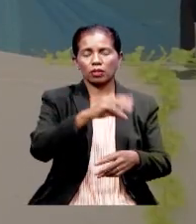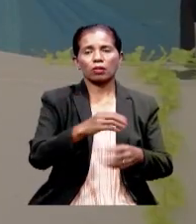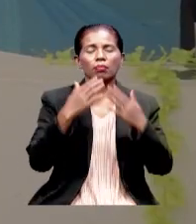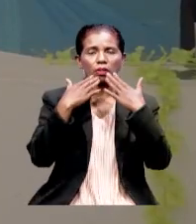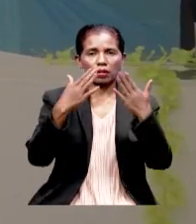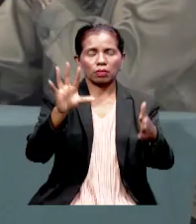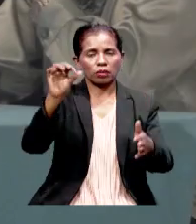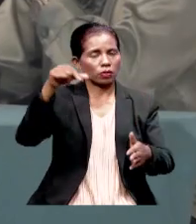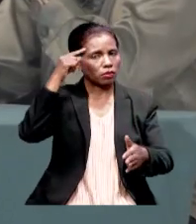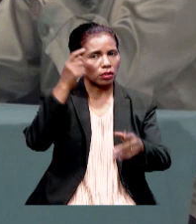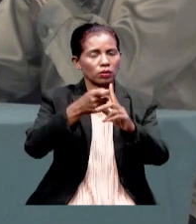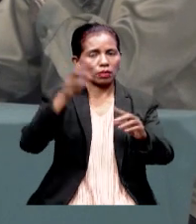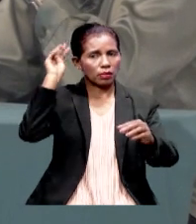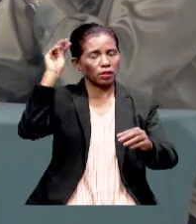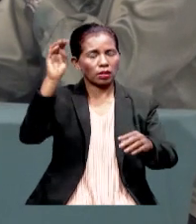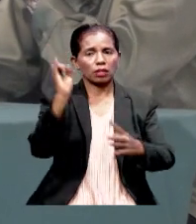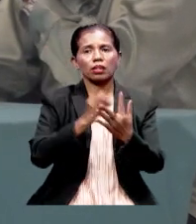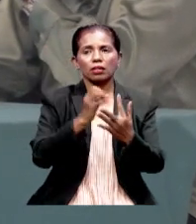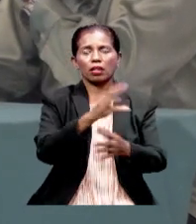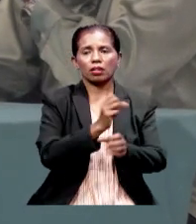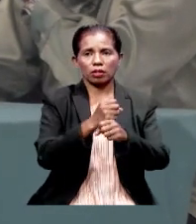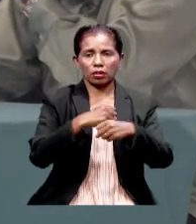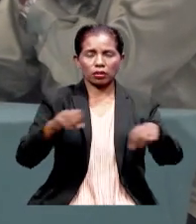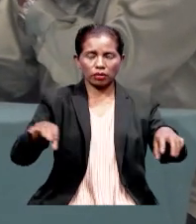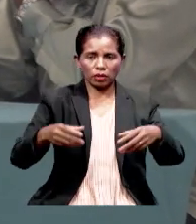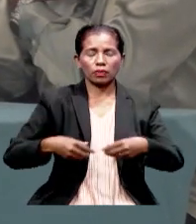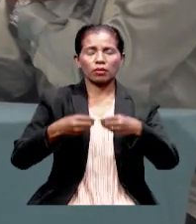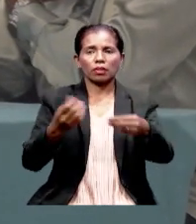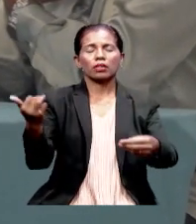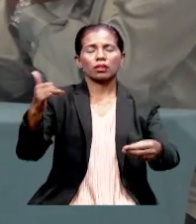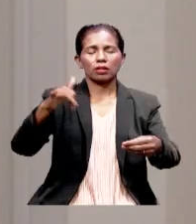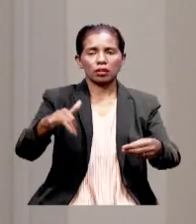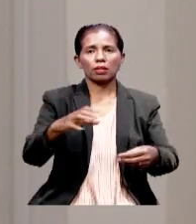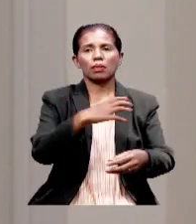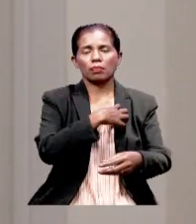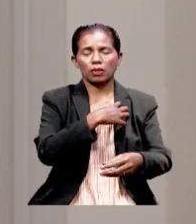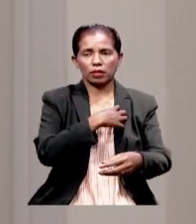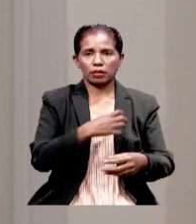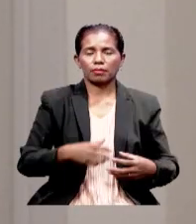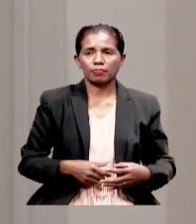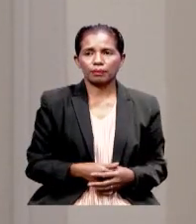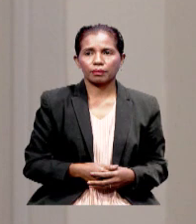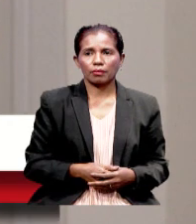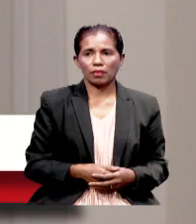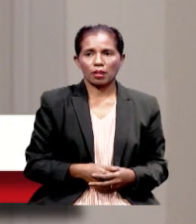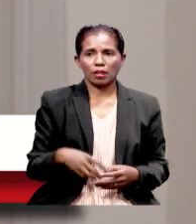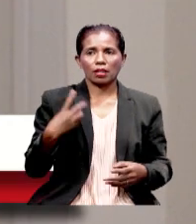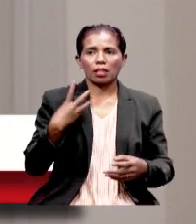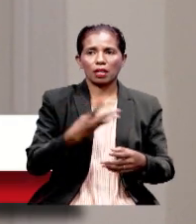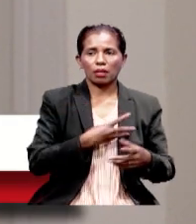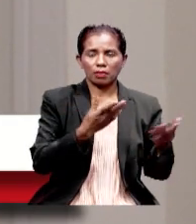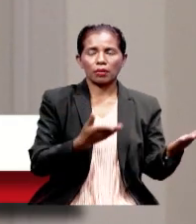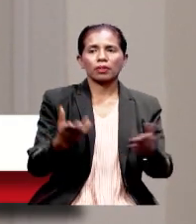governo, liu si Ministério Interior, de behala on esforço ho dire integra sira ba Comando Geral Penteli. Ame ho de